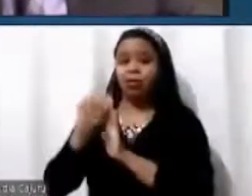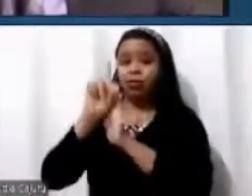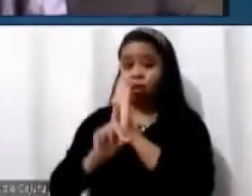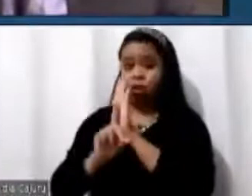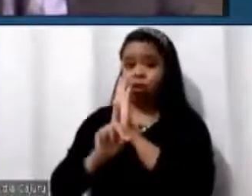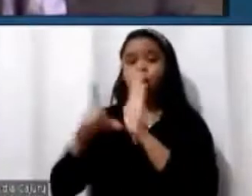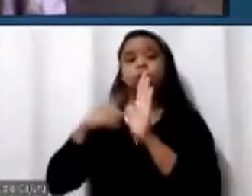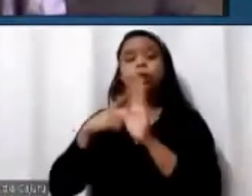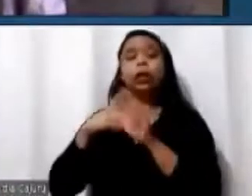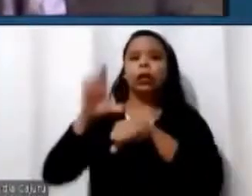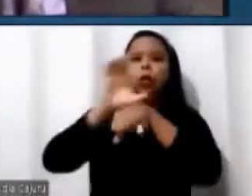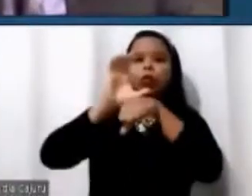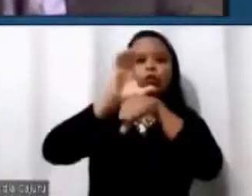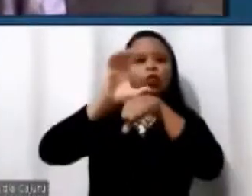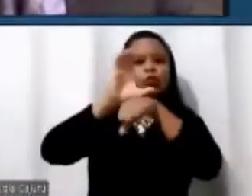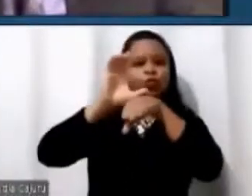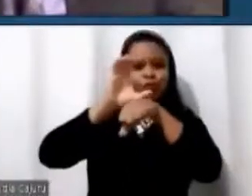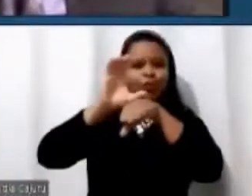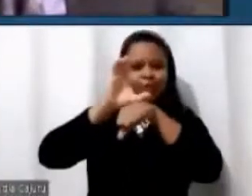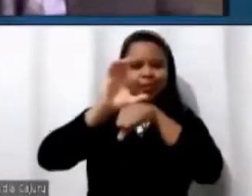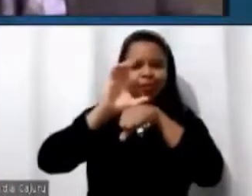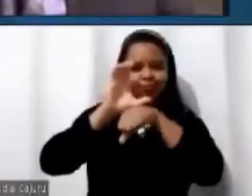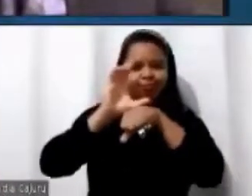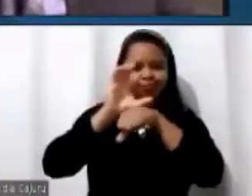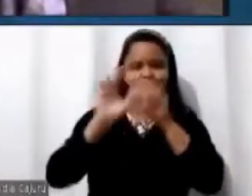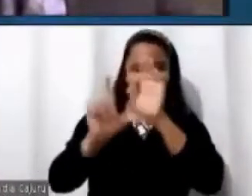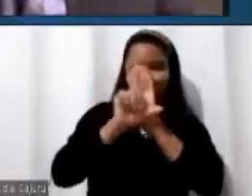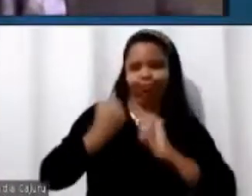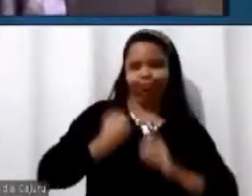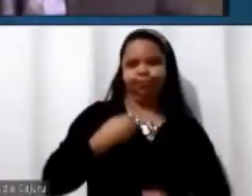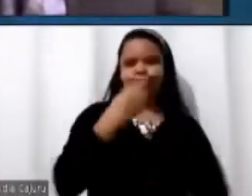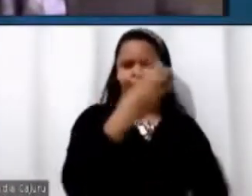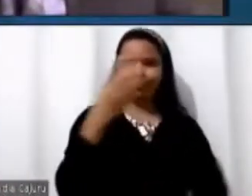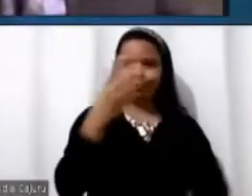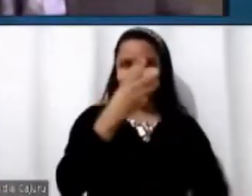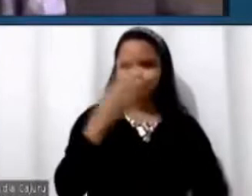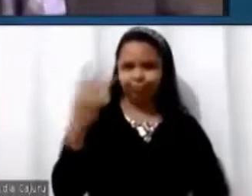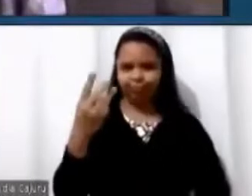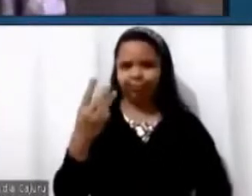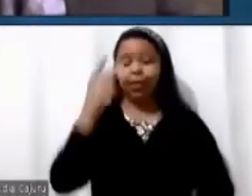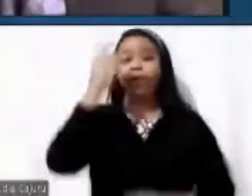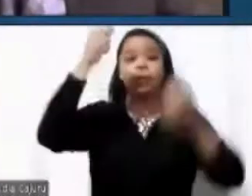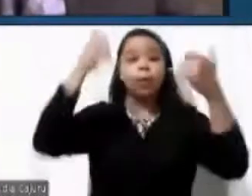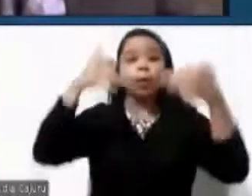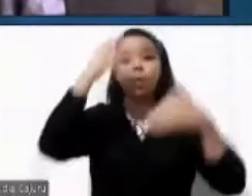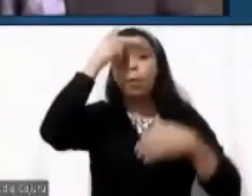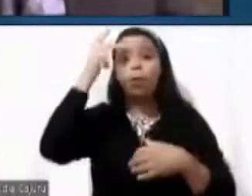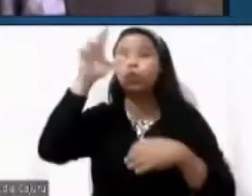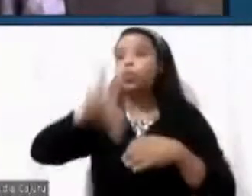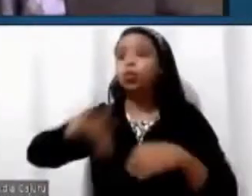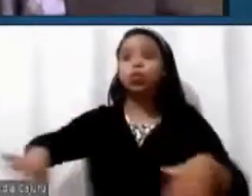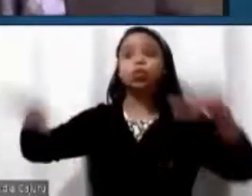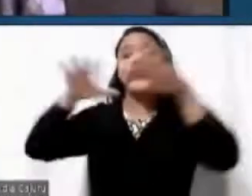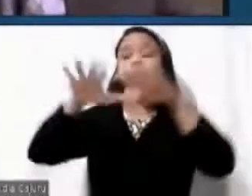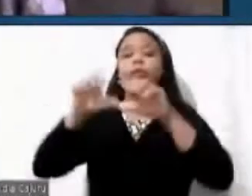5º, inciso 33, fala claramente lá que todos têm direito de receber dos órgãos públicos, né? E, lógico, quem está na área médica, ainda